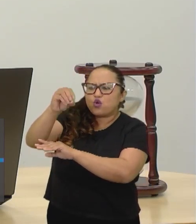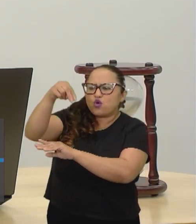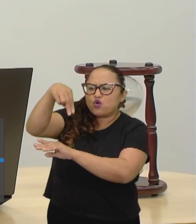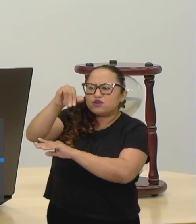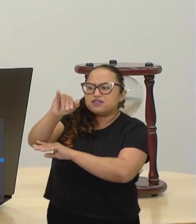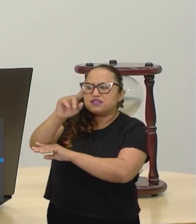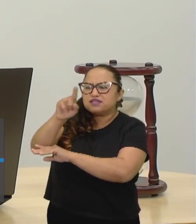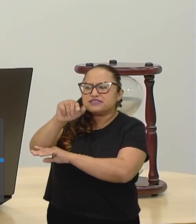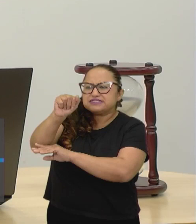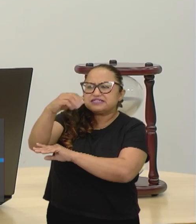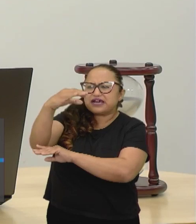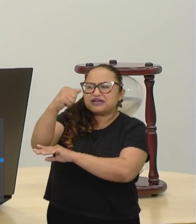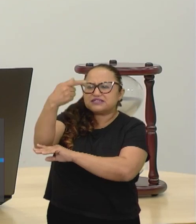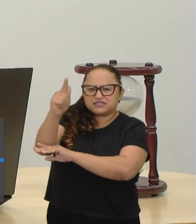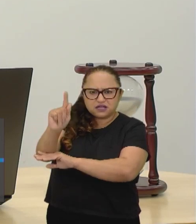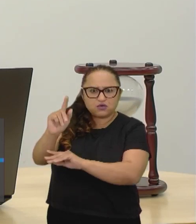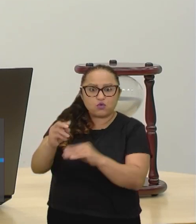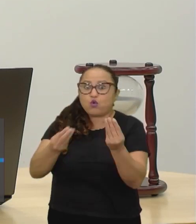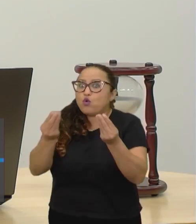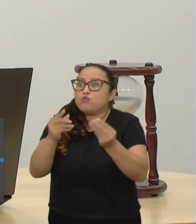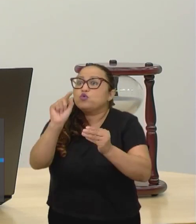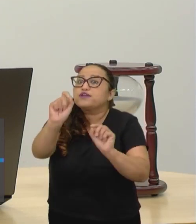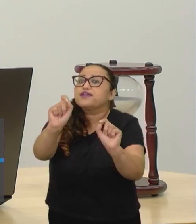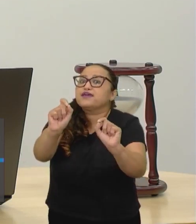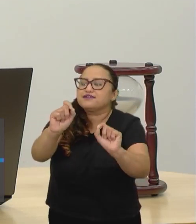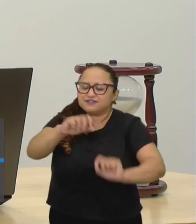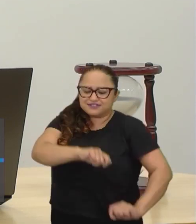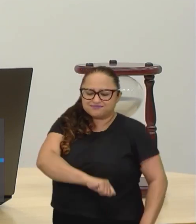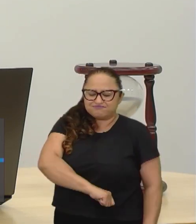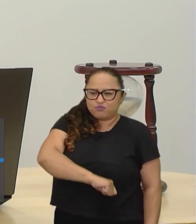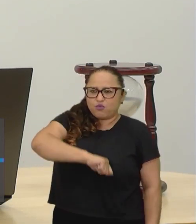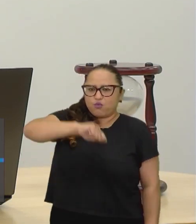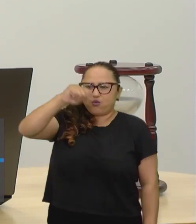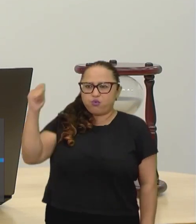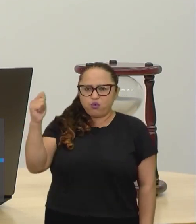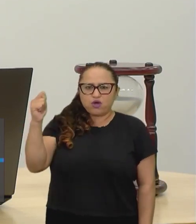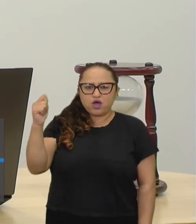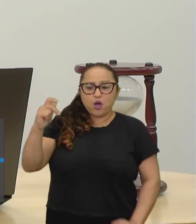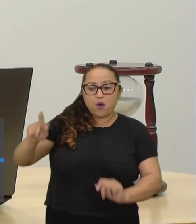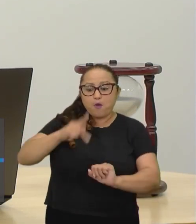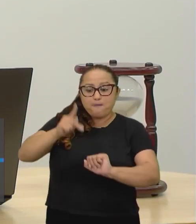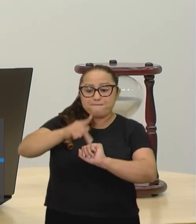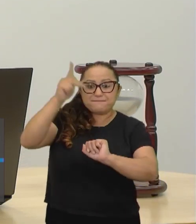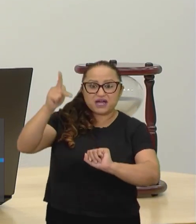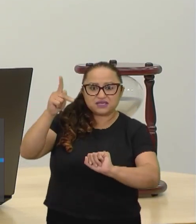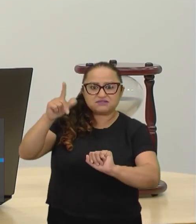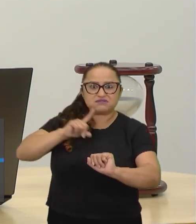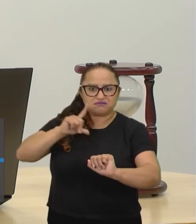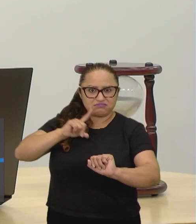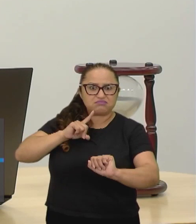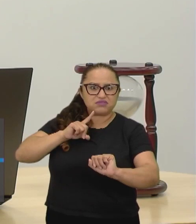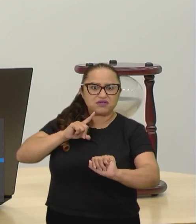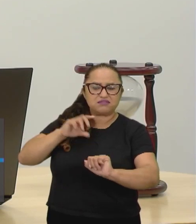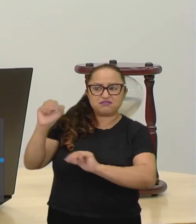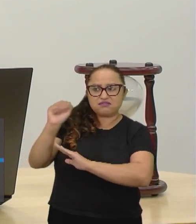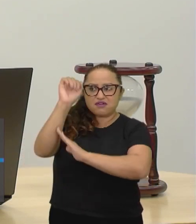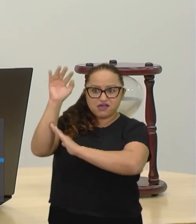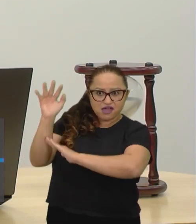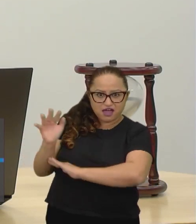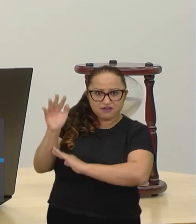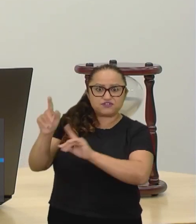defendem processos de independência da Ásia e da África, né, porque eles estavam lutando ali por um processo de